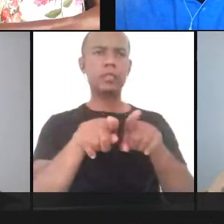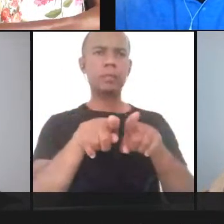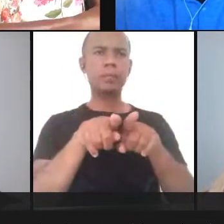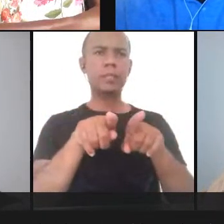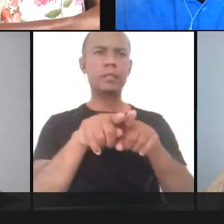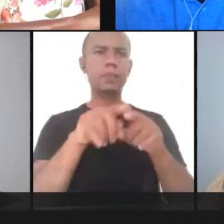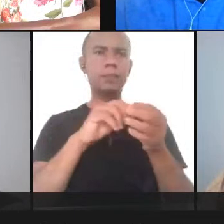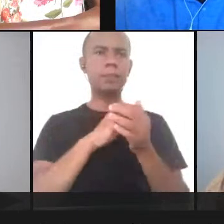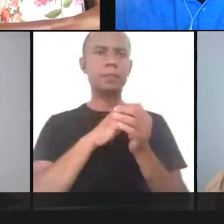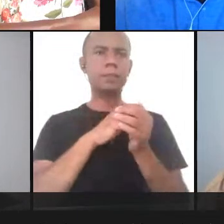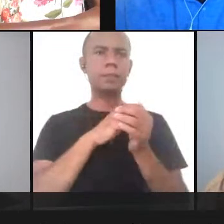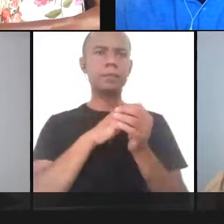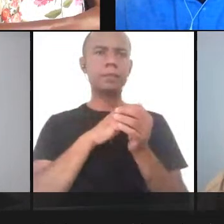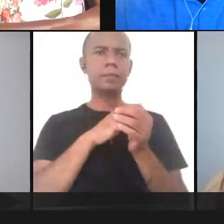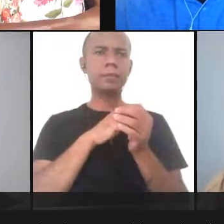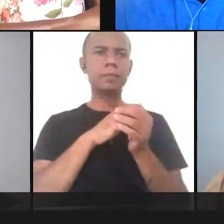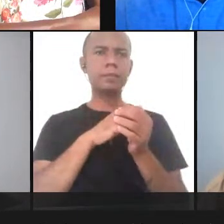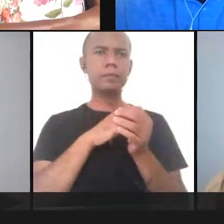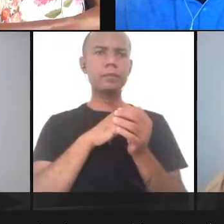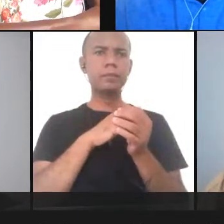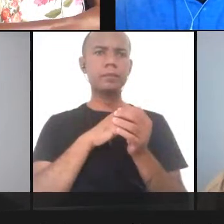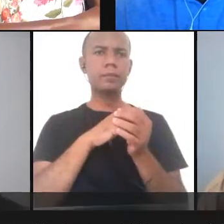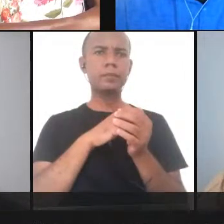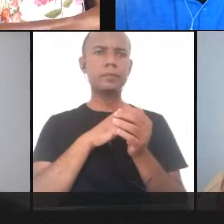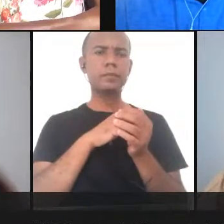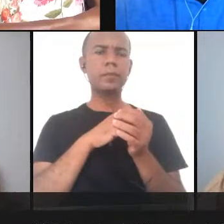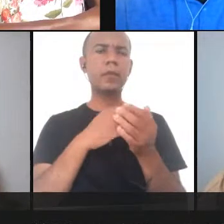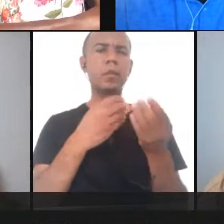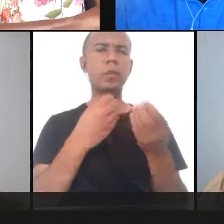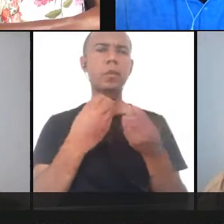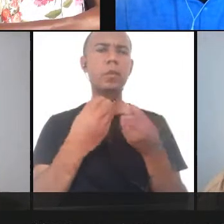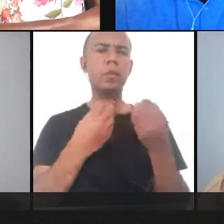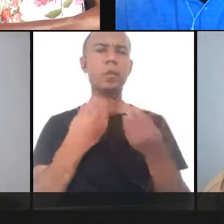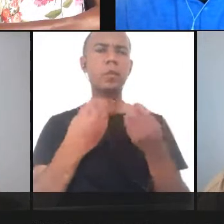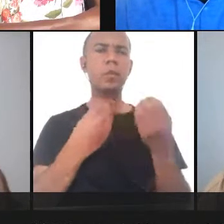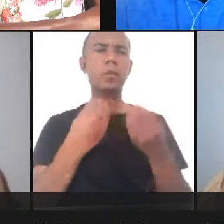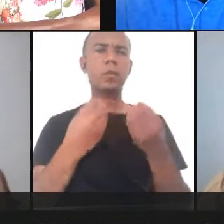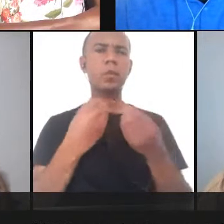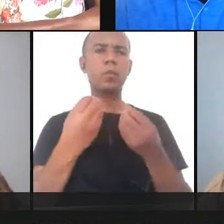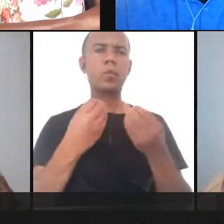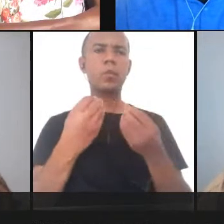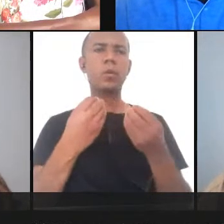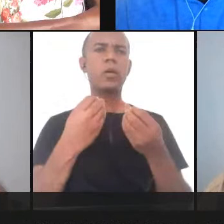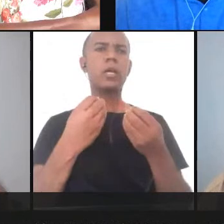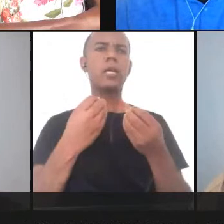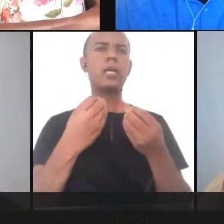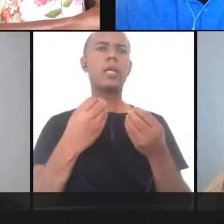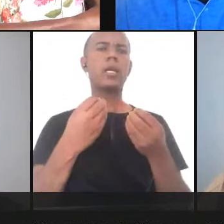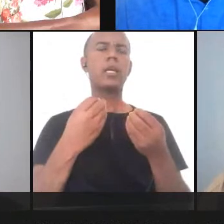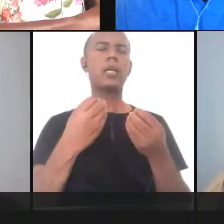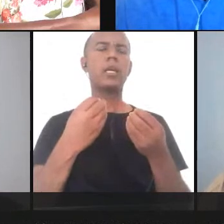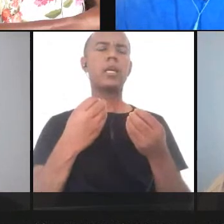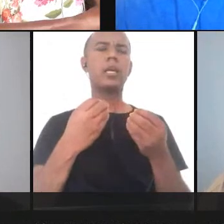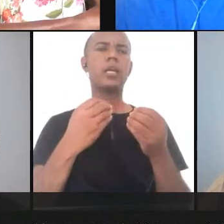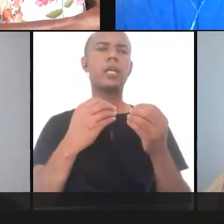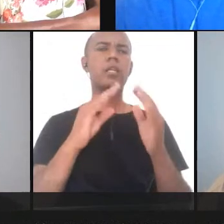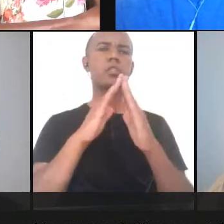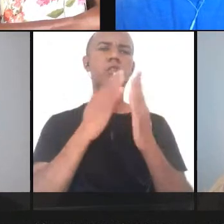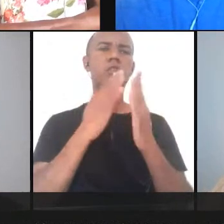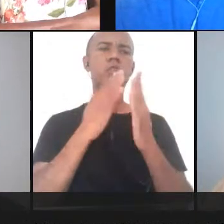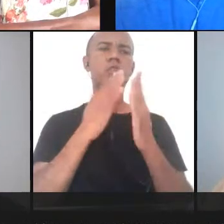Lucílio Majato, como é que se dá o espaço da literatura infantil e juvenil na Universidade Moçambicana?